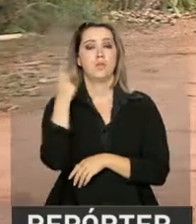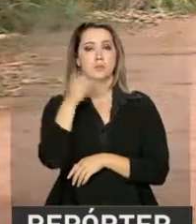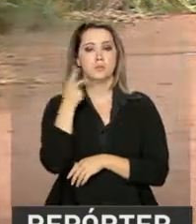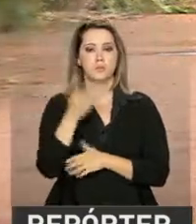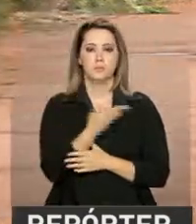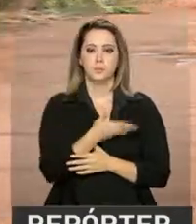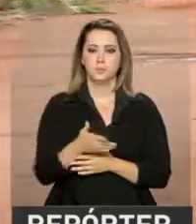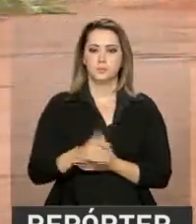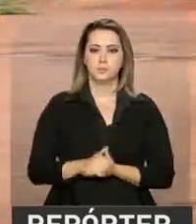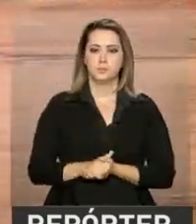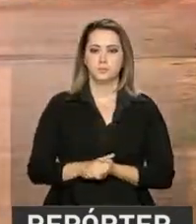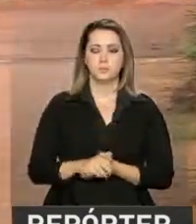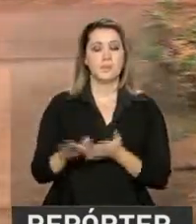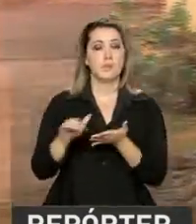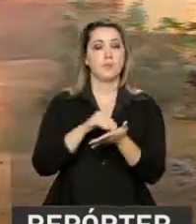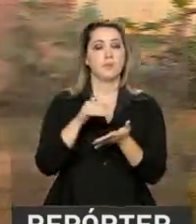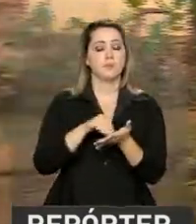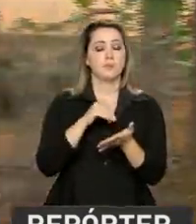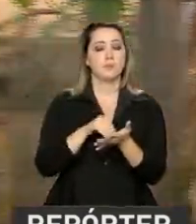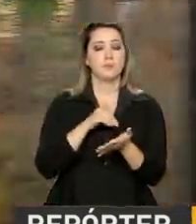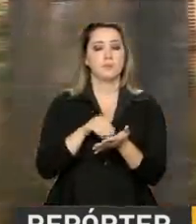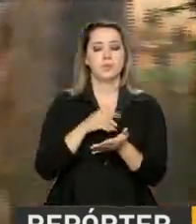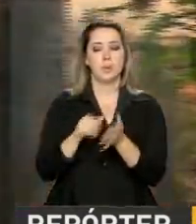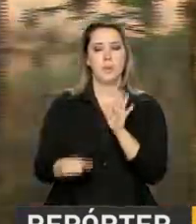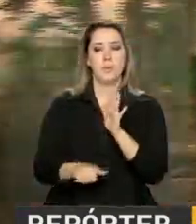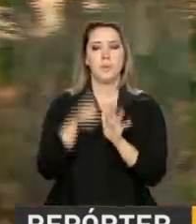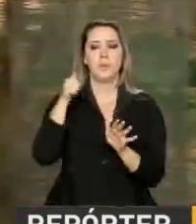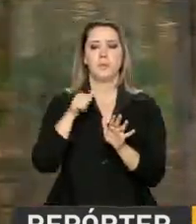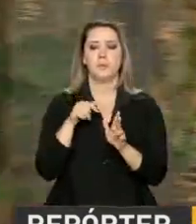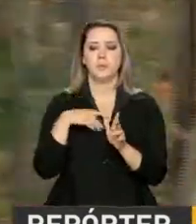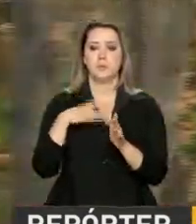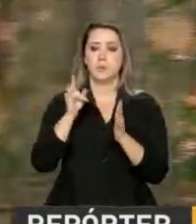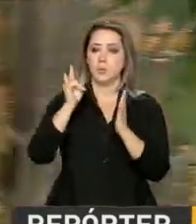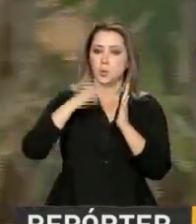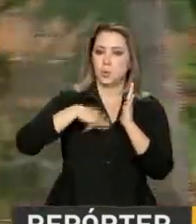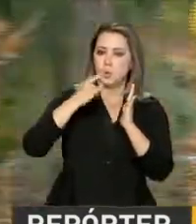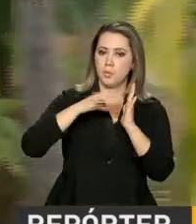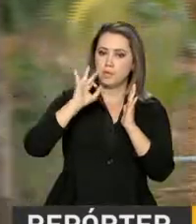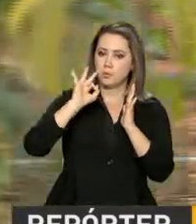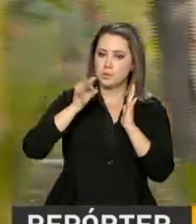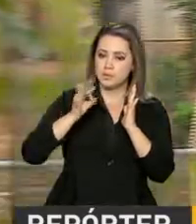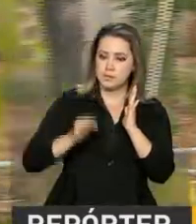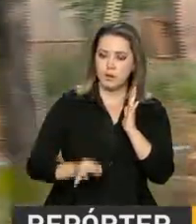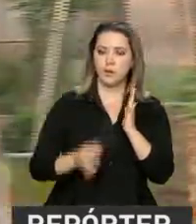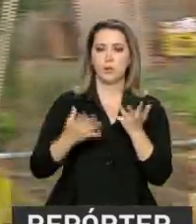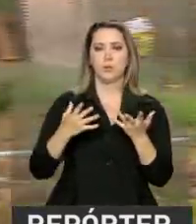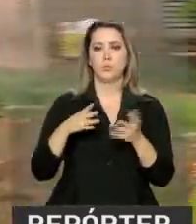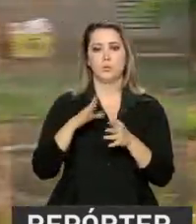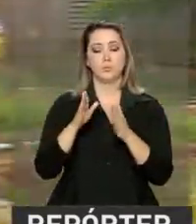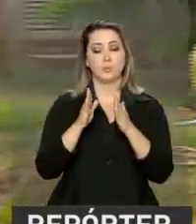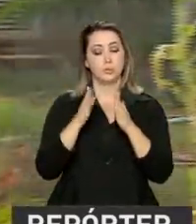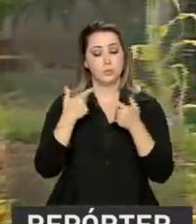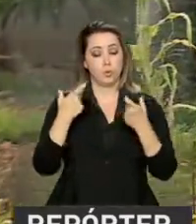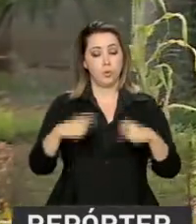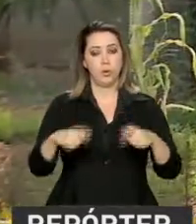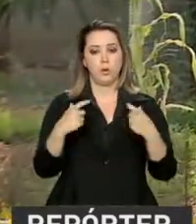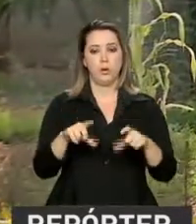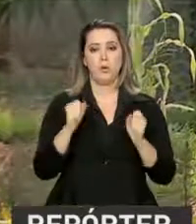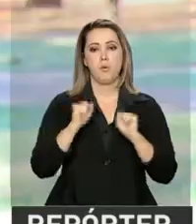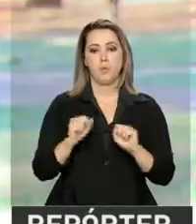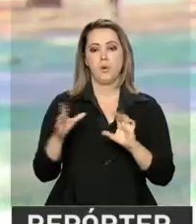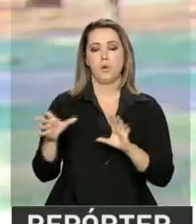a inscrição no cadastro é o primeiro passo para a regularização ambiental do imóvel e permite à união